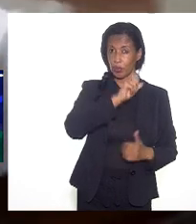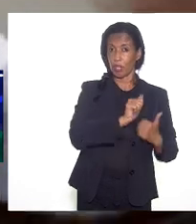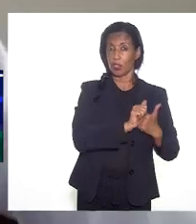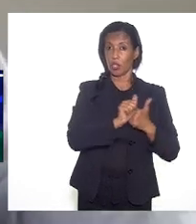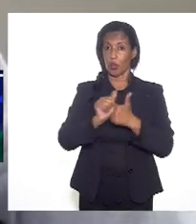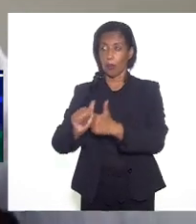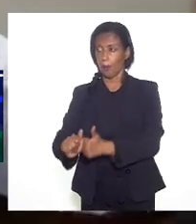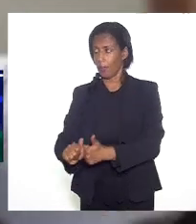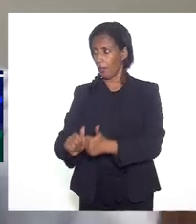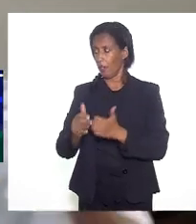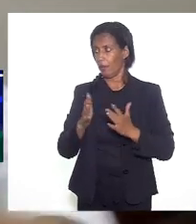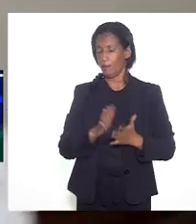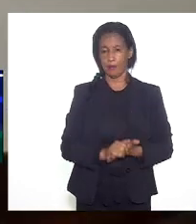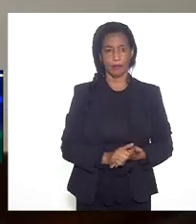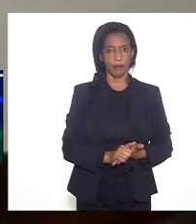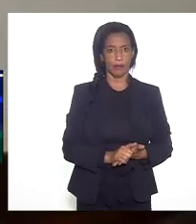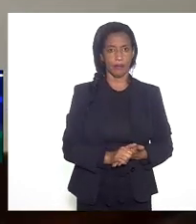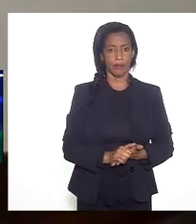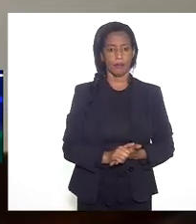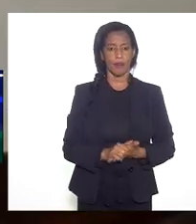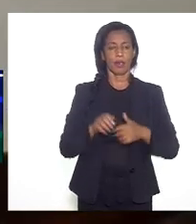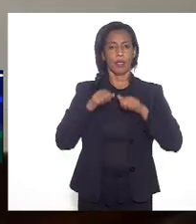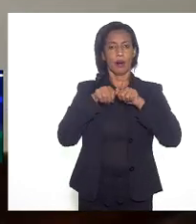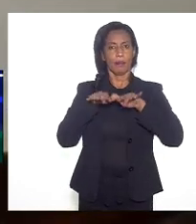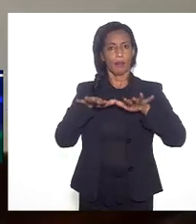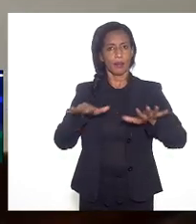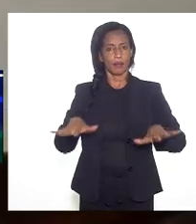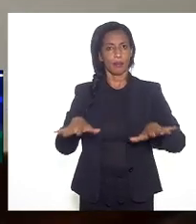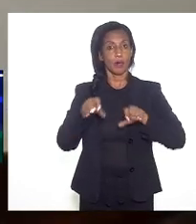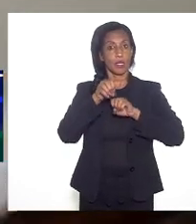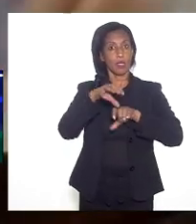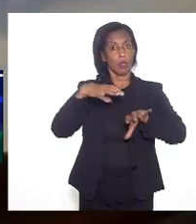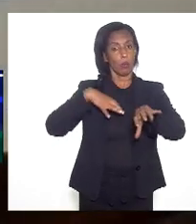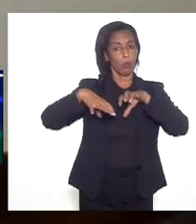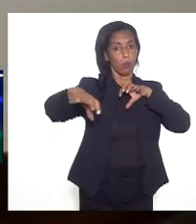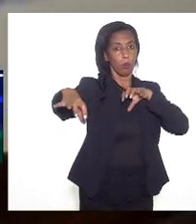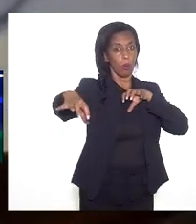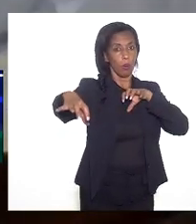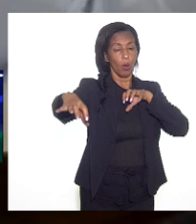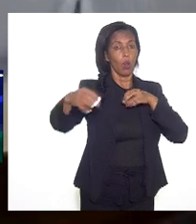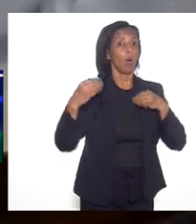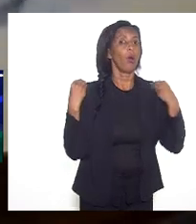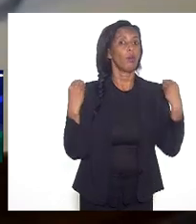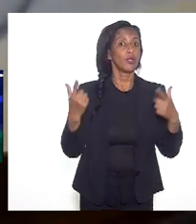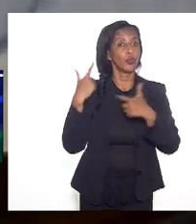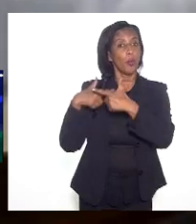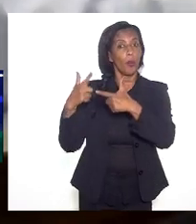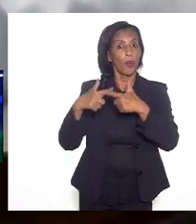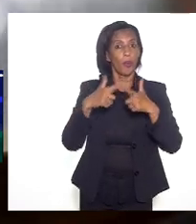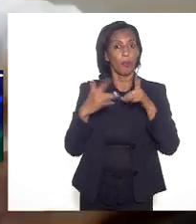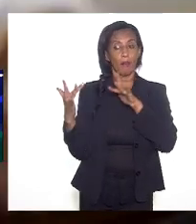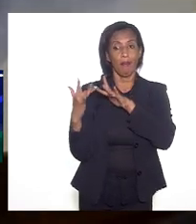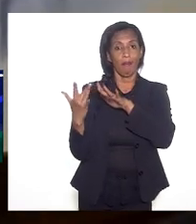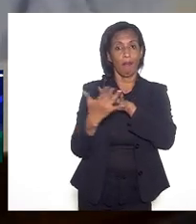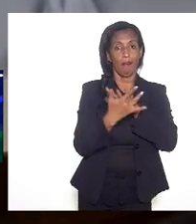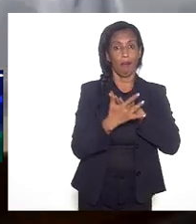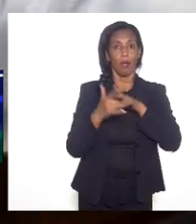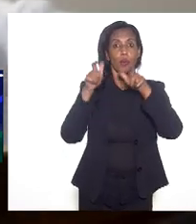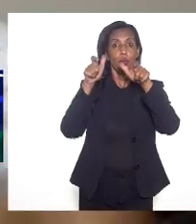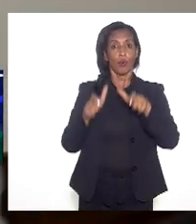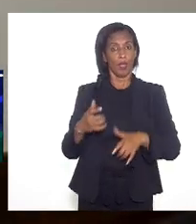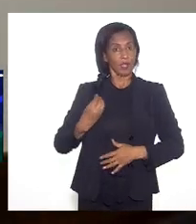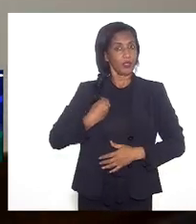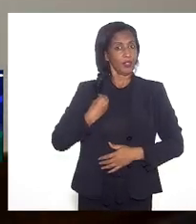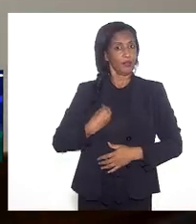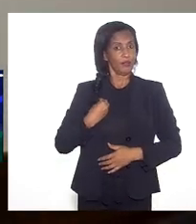acompanhar qualquer conteúdo durante a pandemia pelo chamado ensino remoto, seja por problemas de conectividade nos lugares onde